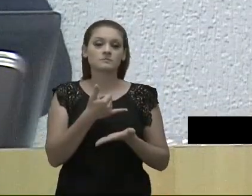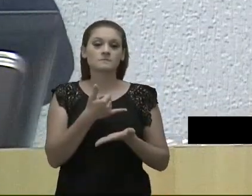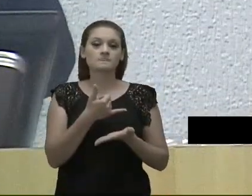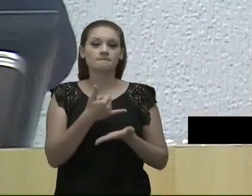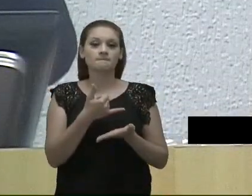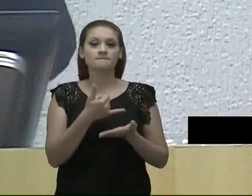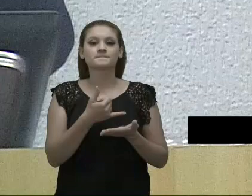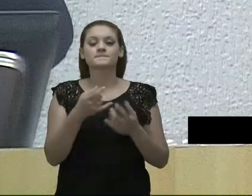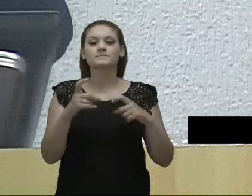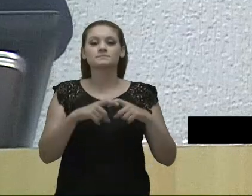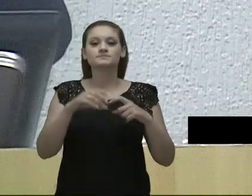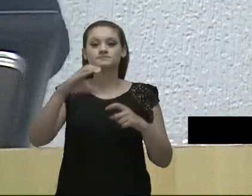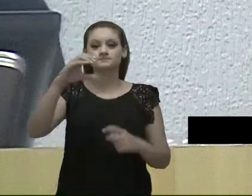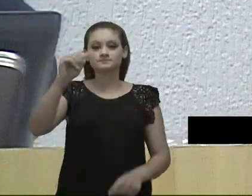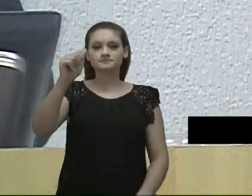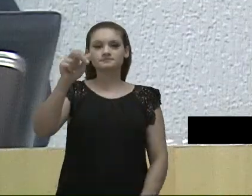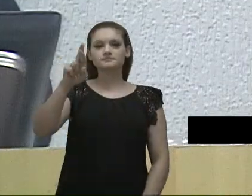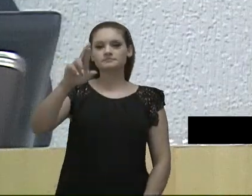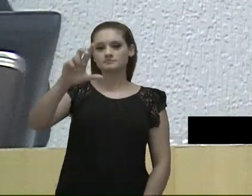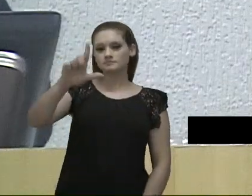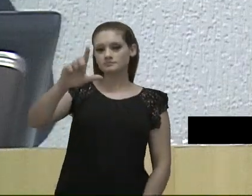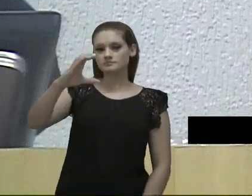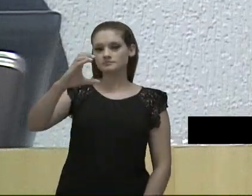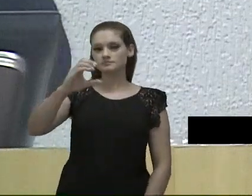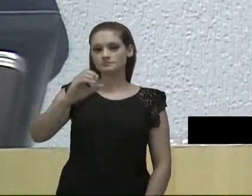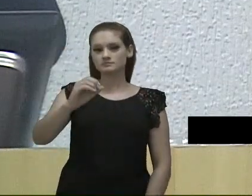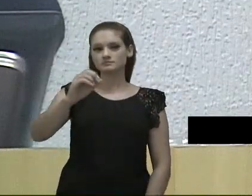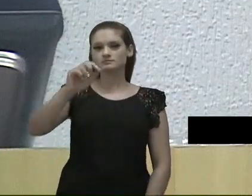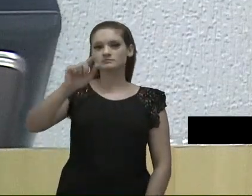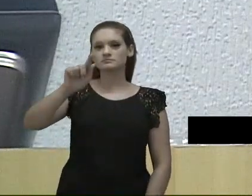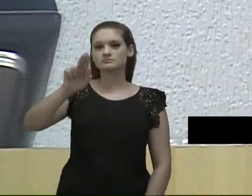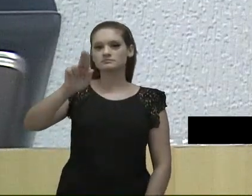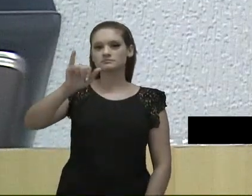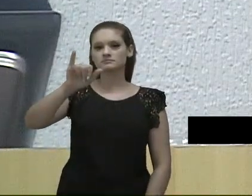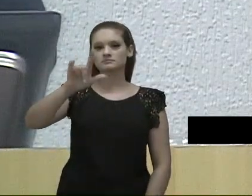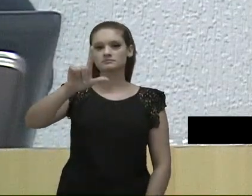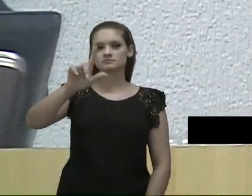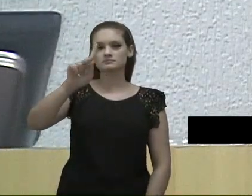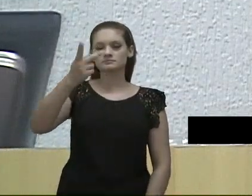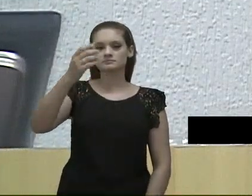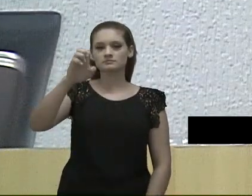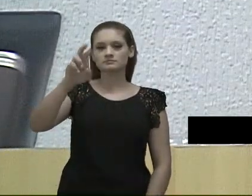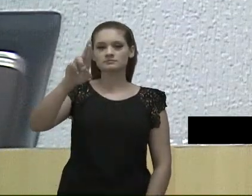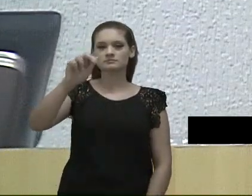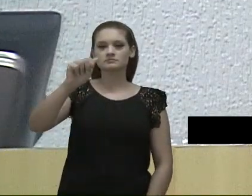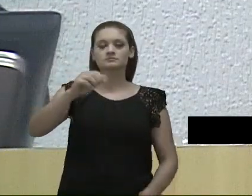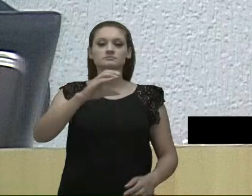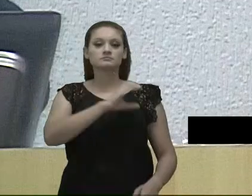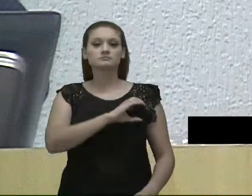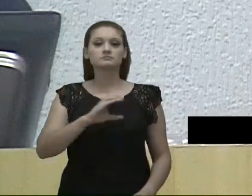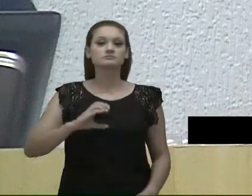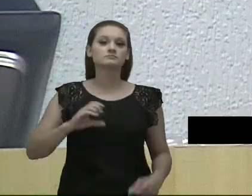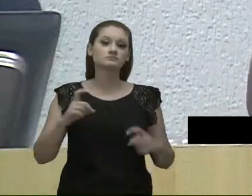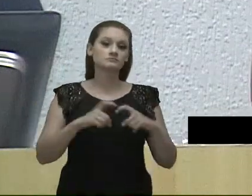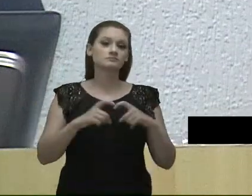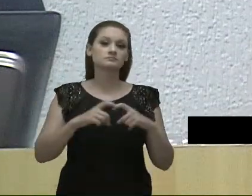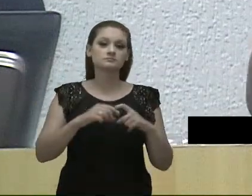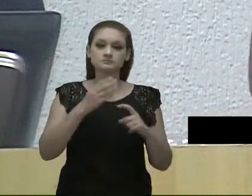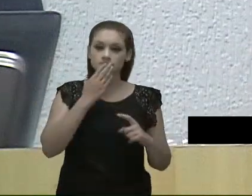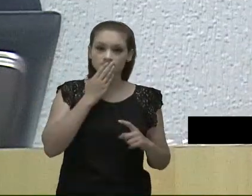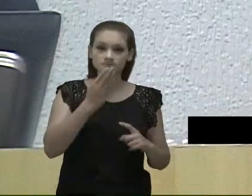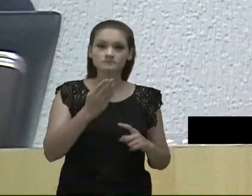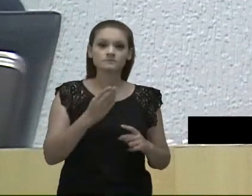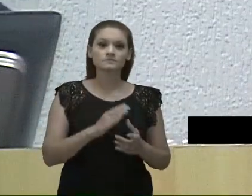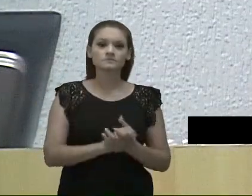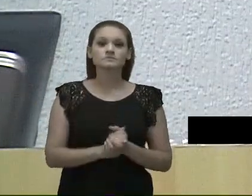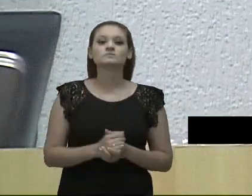Dr. Carlo Guilherme, ele está chegando para os coordenadores médicos de cada especialização e pedindo para que eles tentem